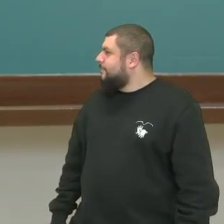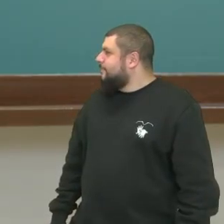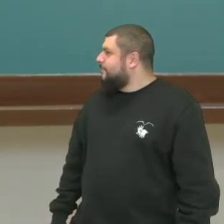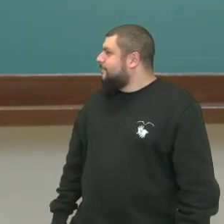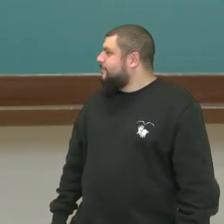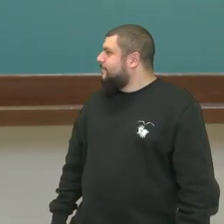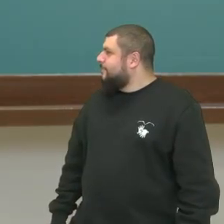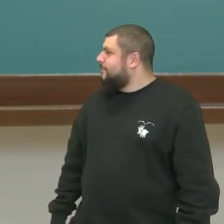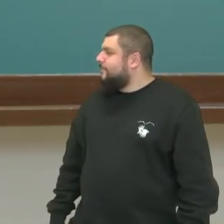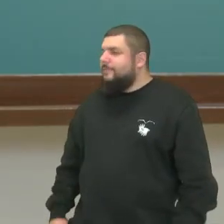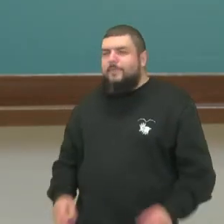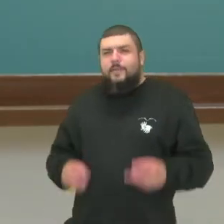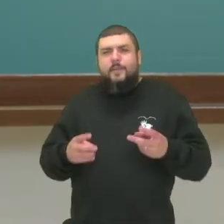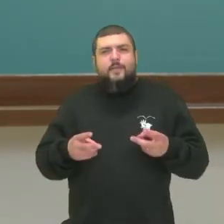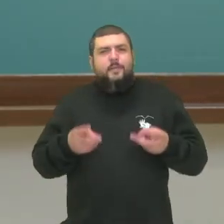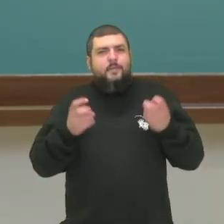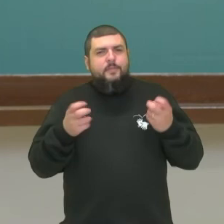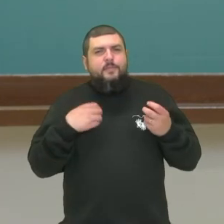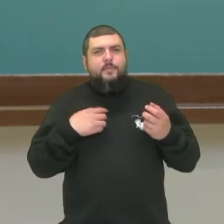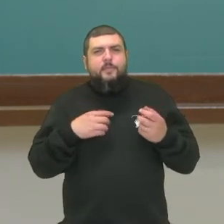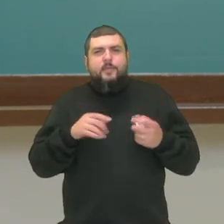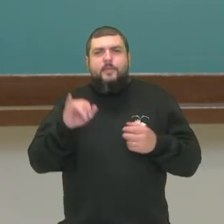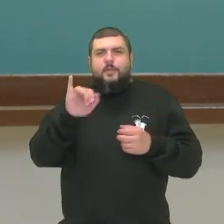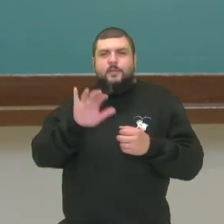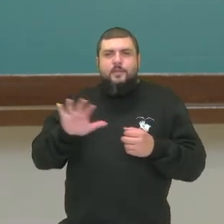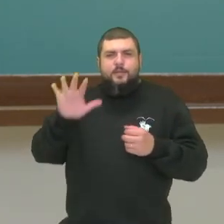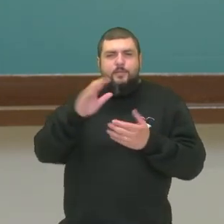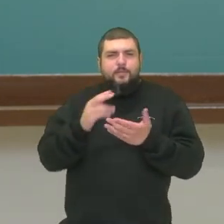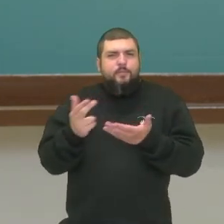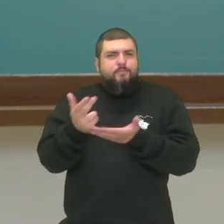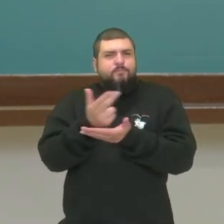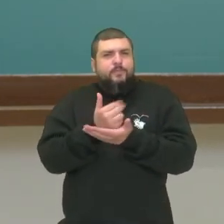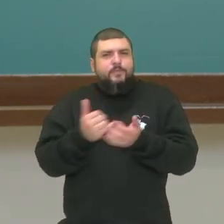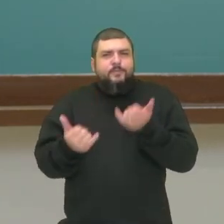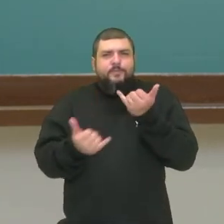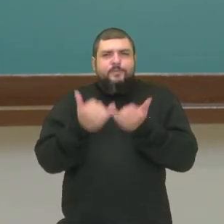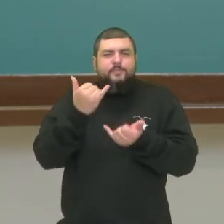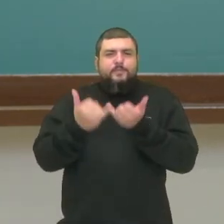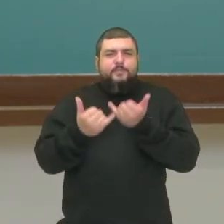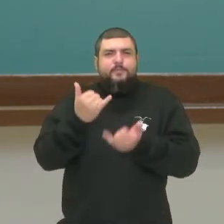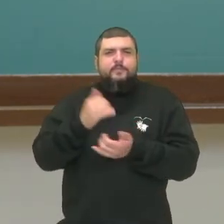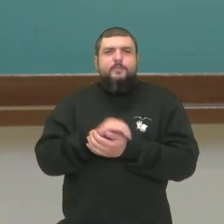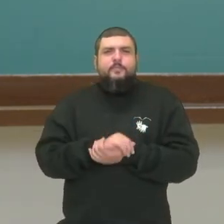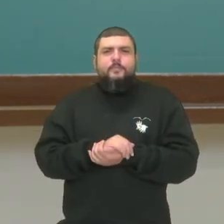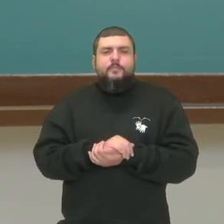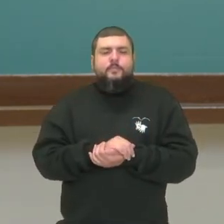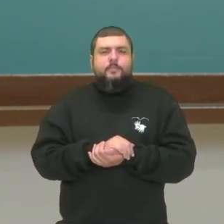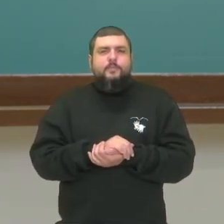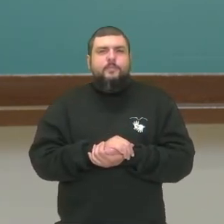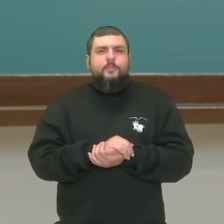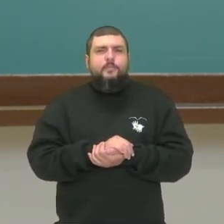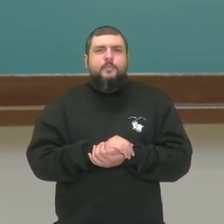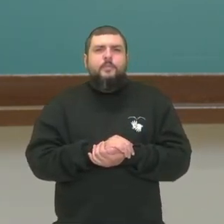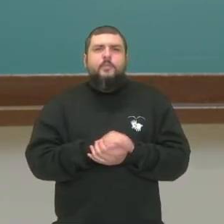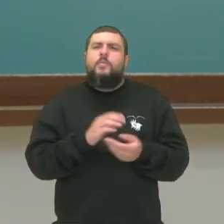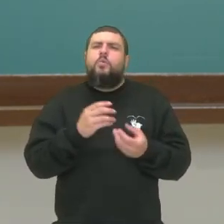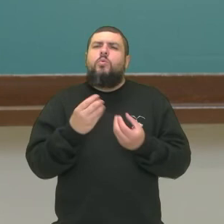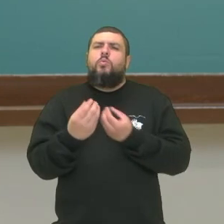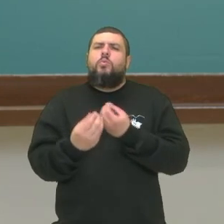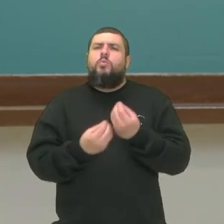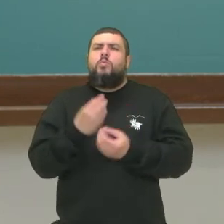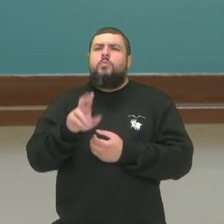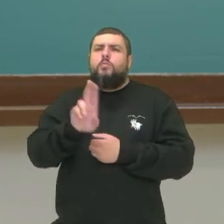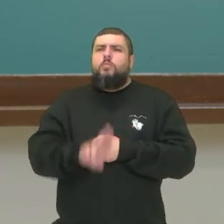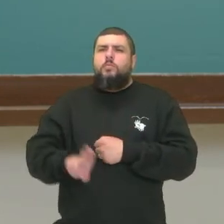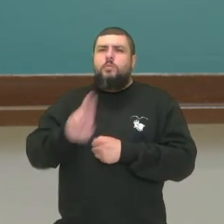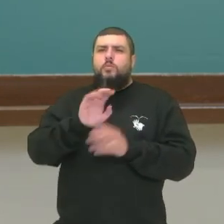nas imagens aqui, ó. Você já observa isso. Quando que eu uso a intertextualidade, né? Quando eu